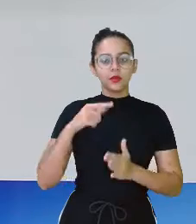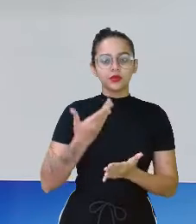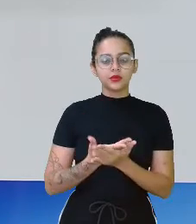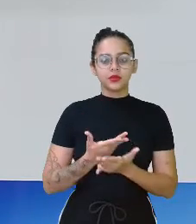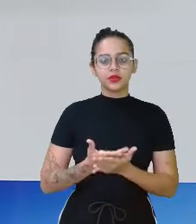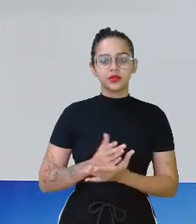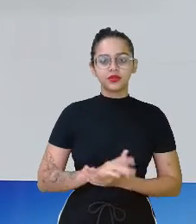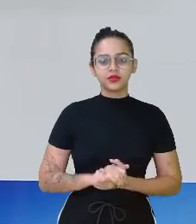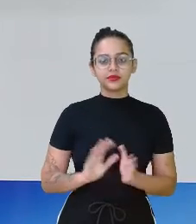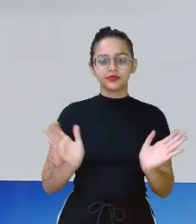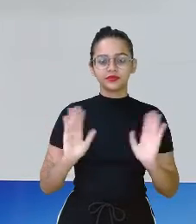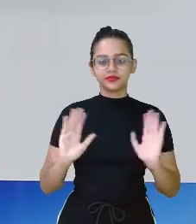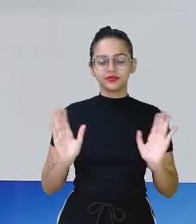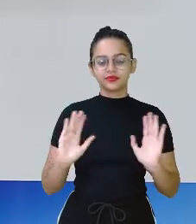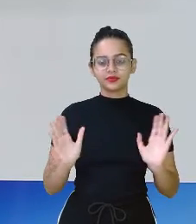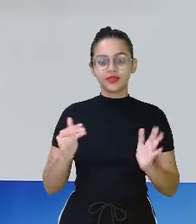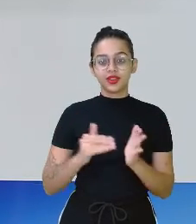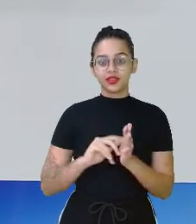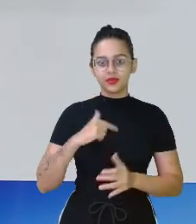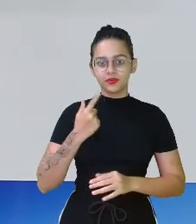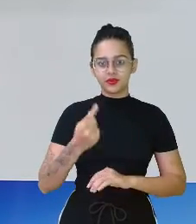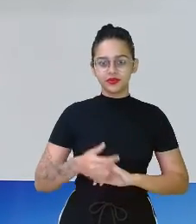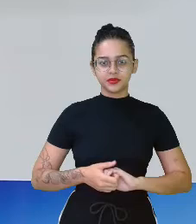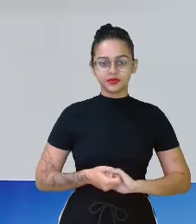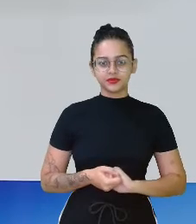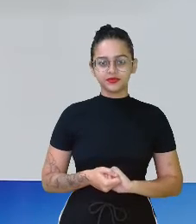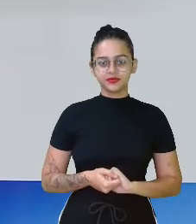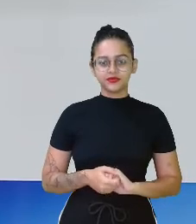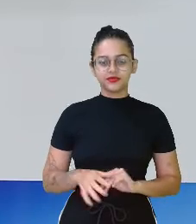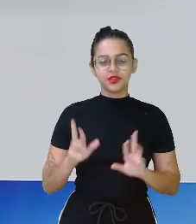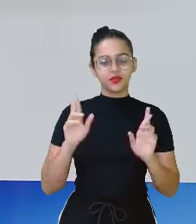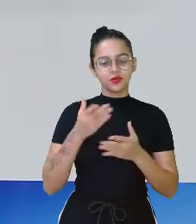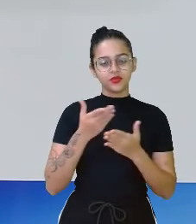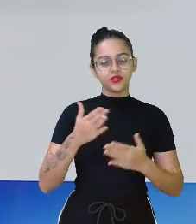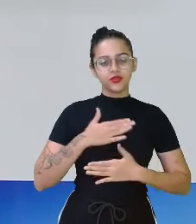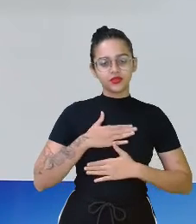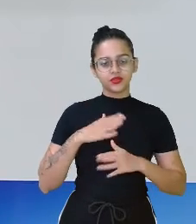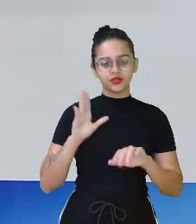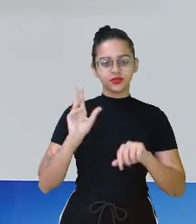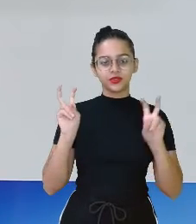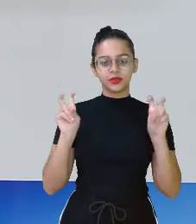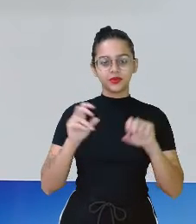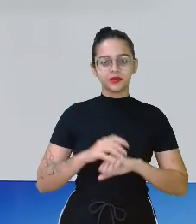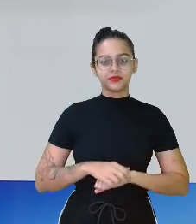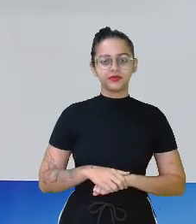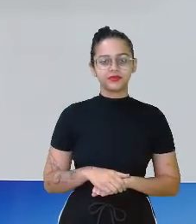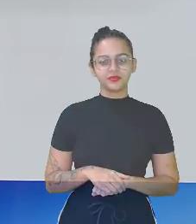aula. Tchau, gente. Até a próxima. Espero que vocês tenham gostado do tema.